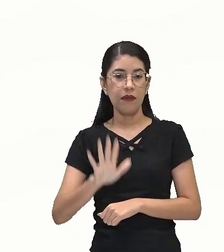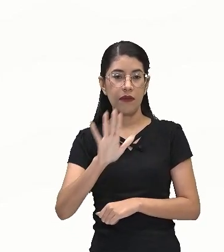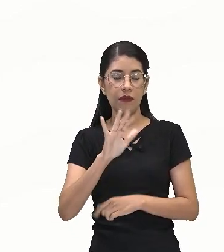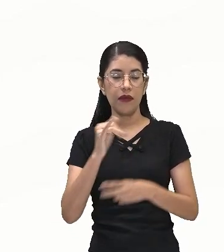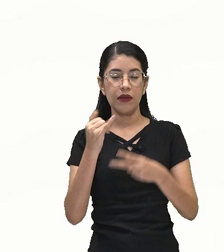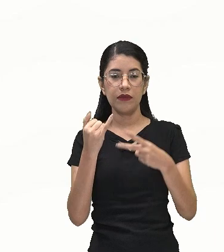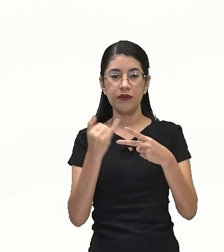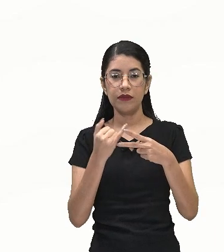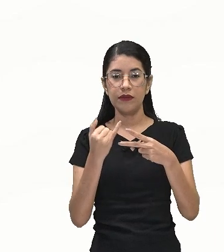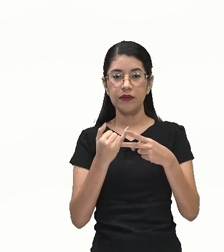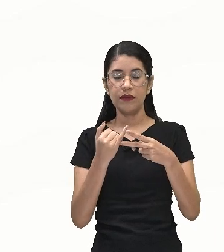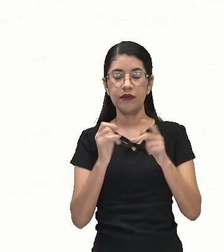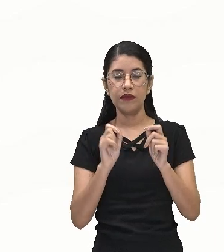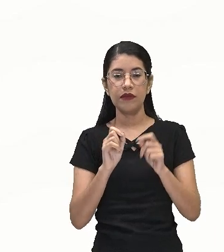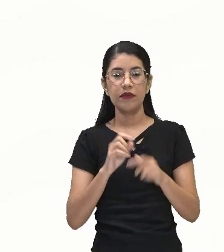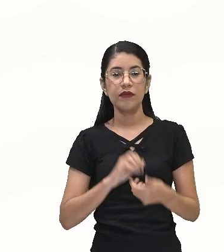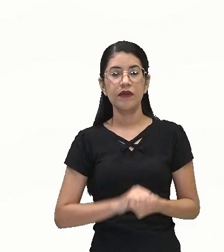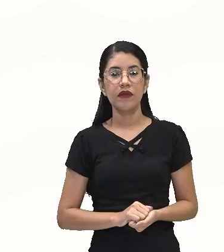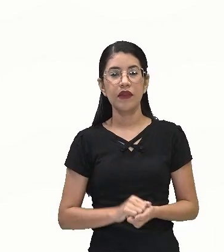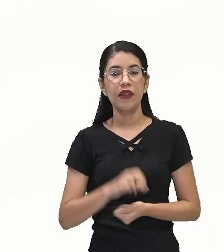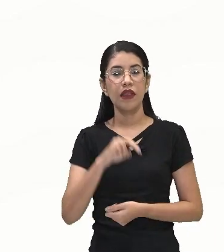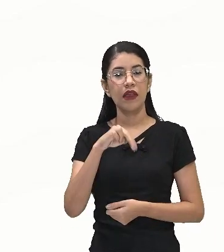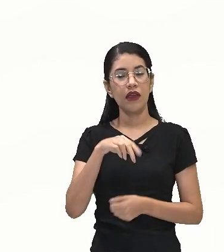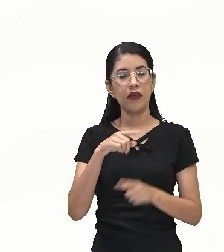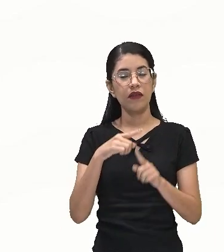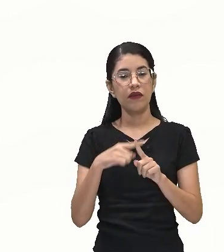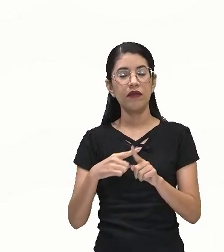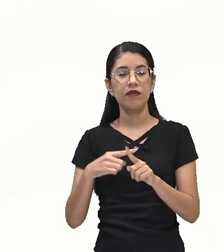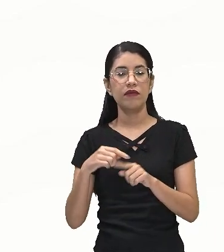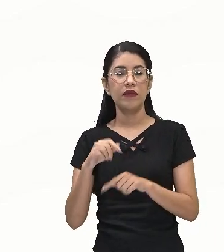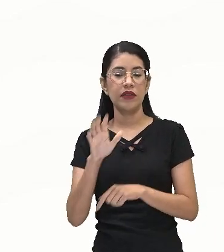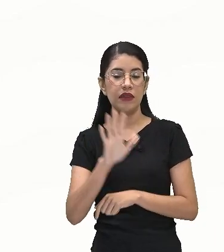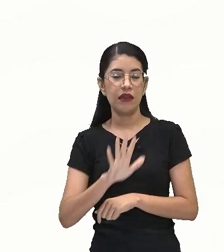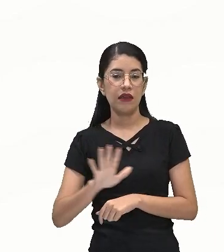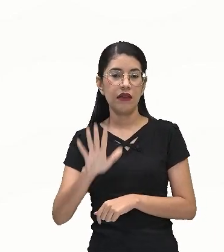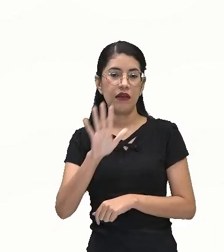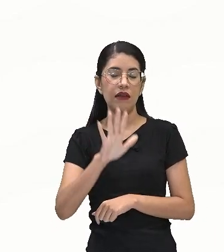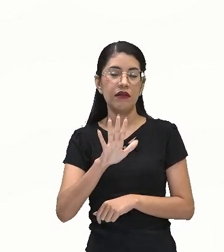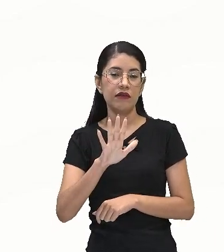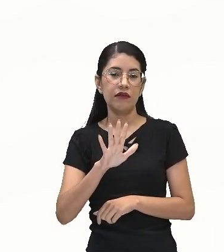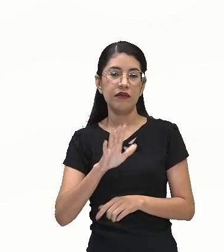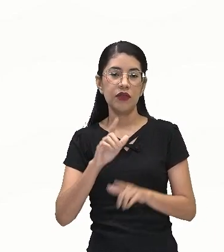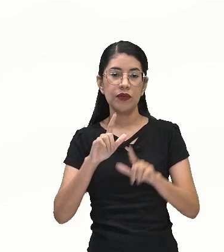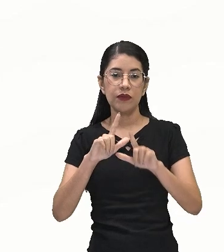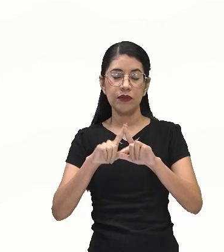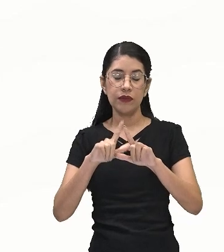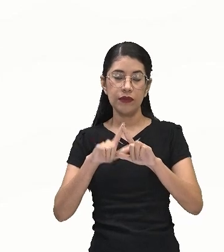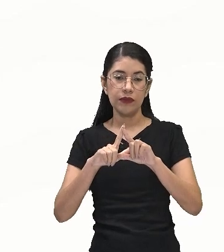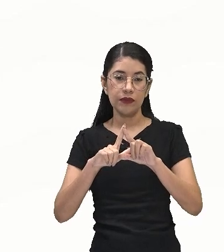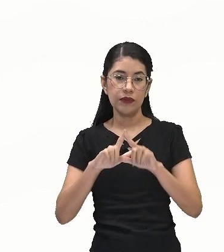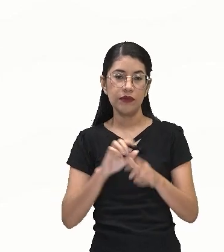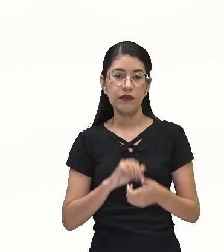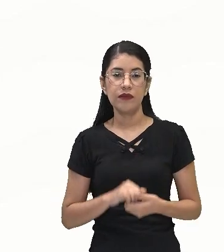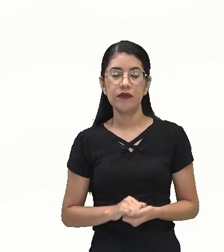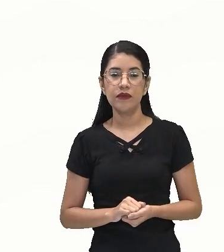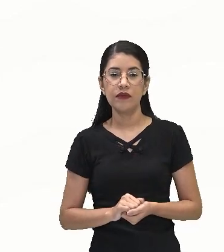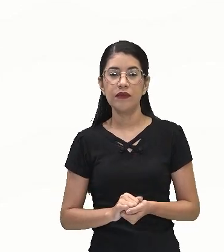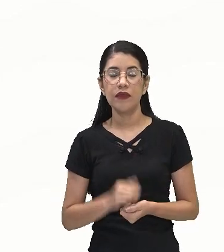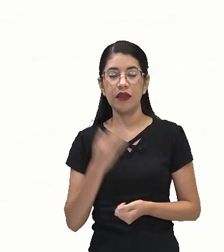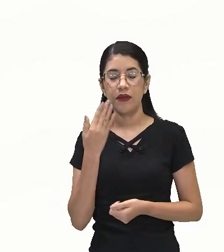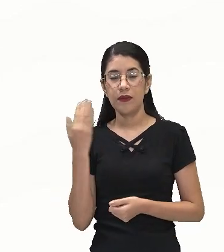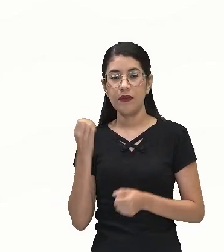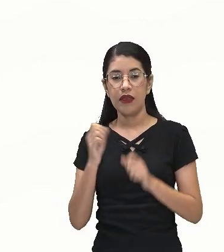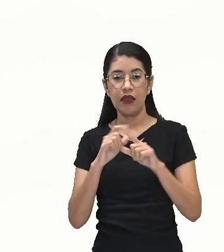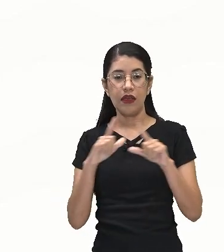a N vezes a área do triângulo formado. Ok? Então aqui nós temos a nossa